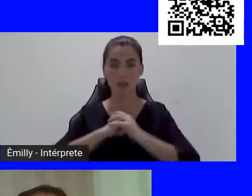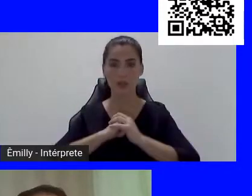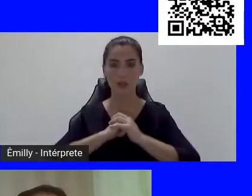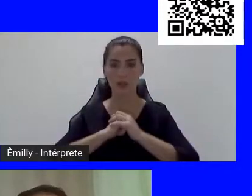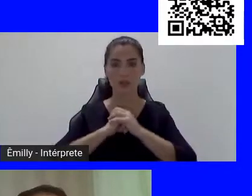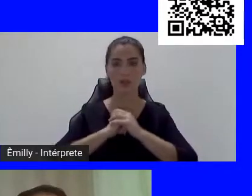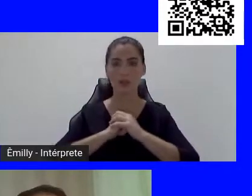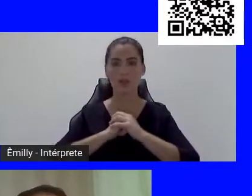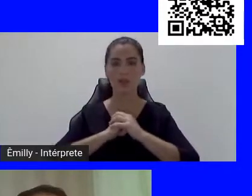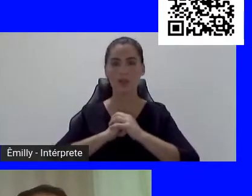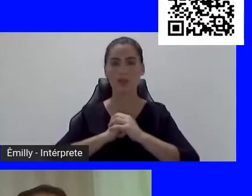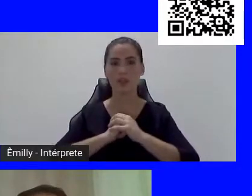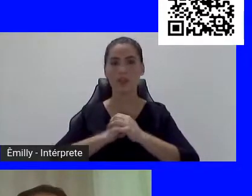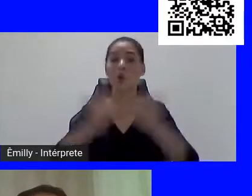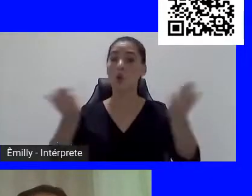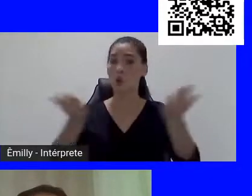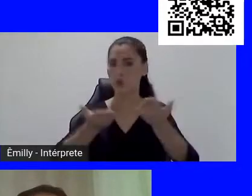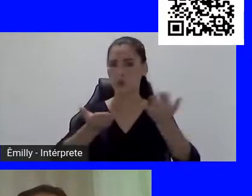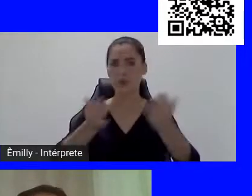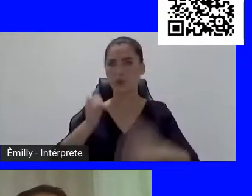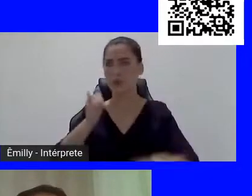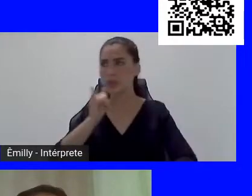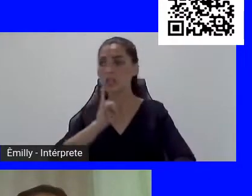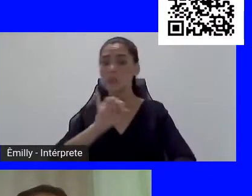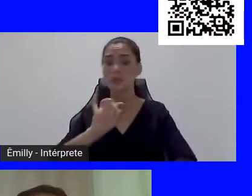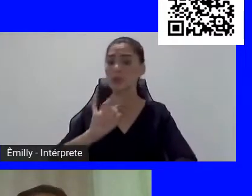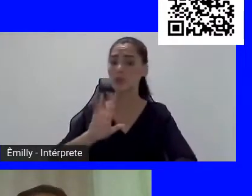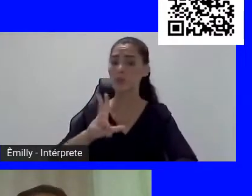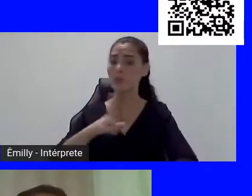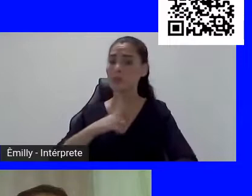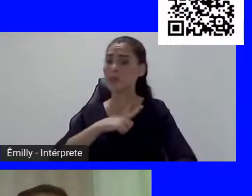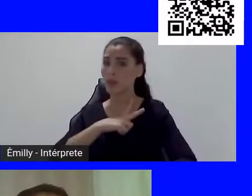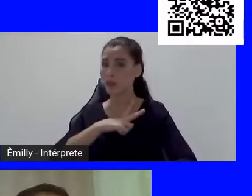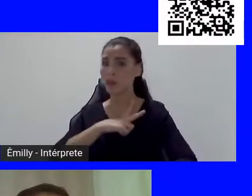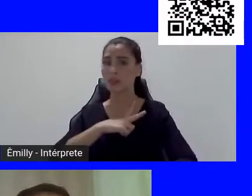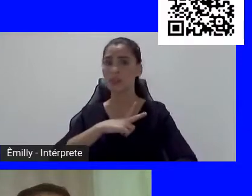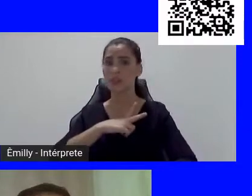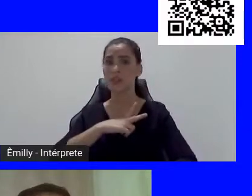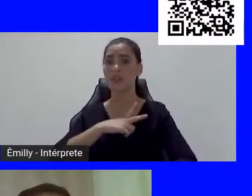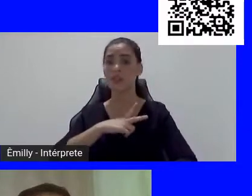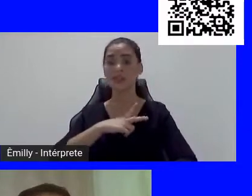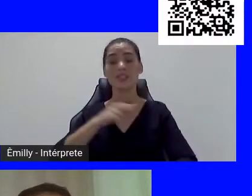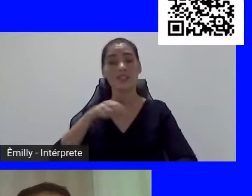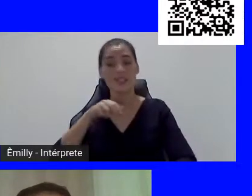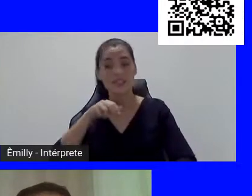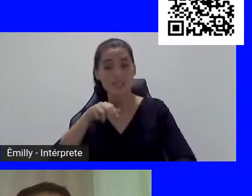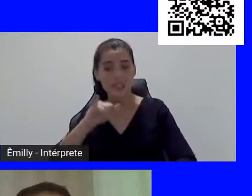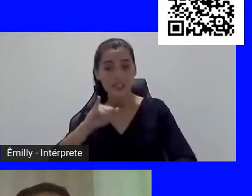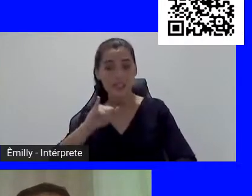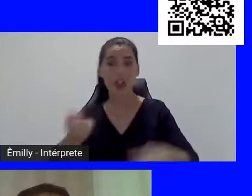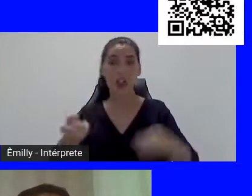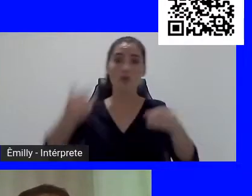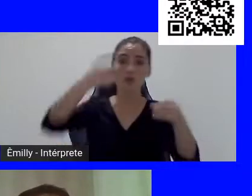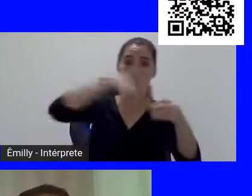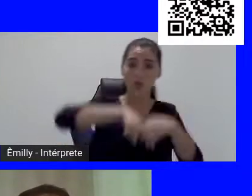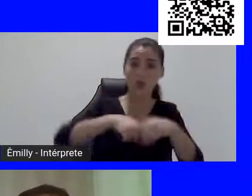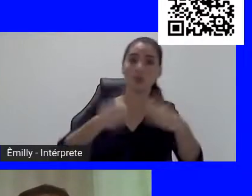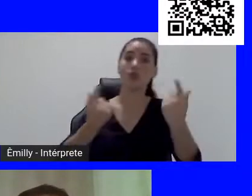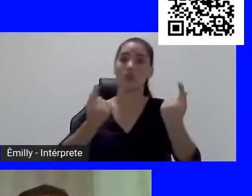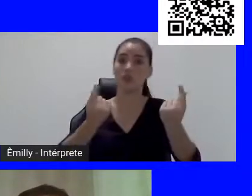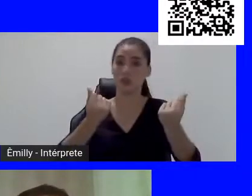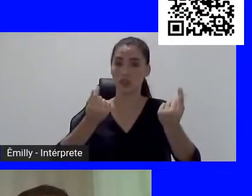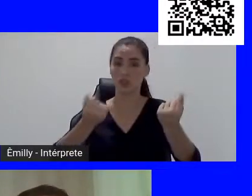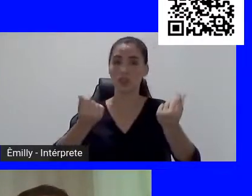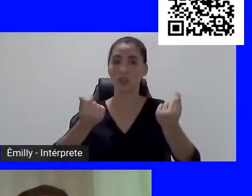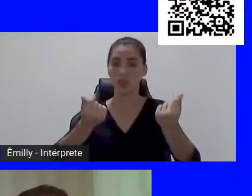nós só vamos privatizar e vamos privatizar para que o retorno financeiro disso, para que o recurso que se garanta com isso vá